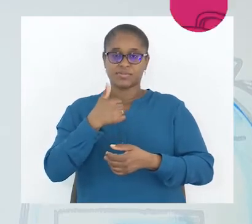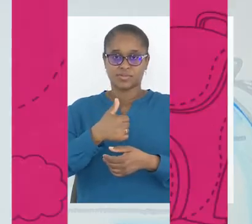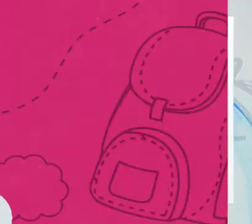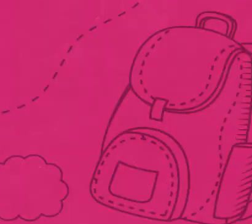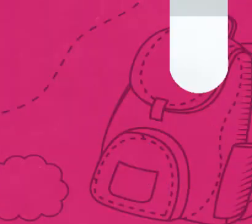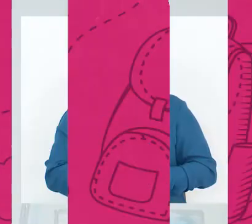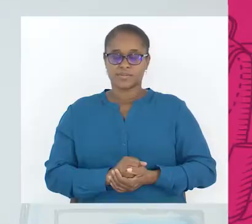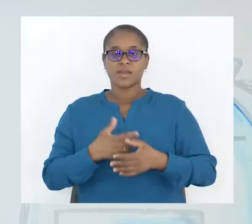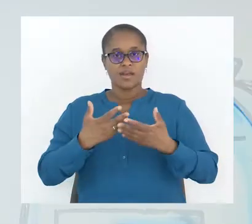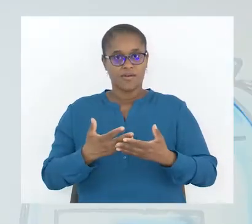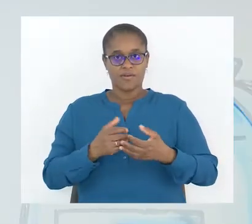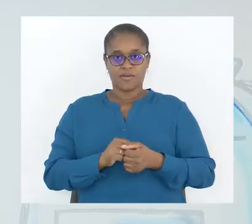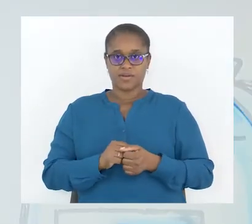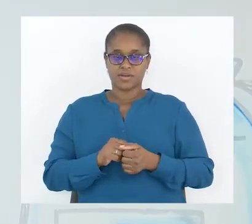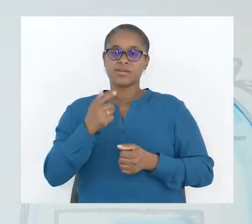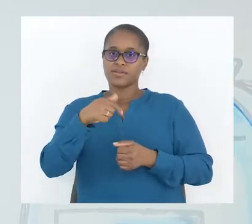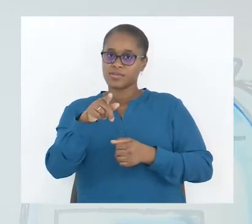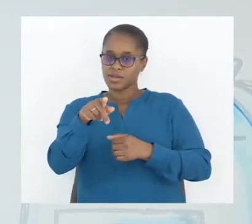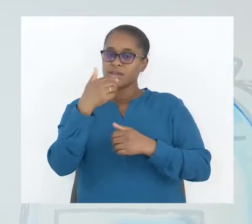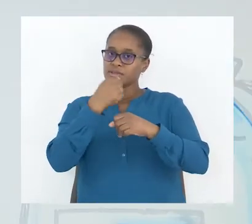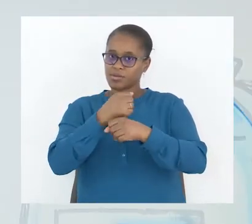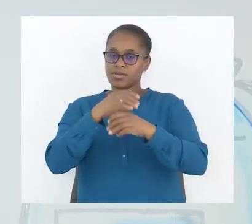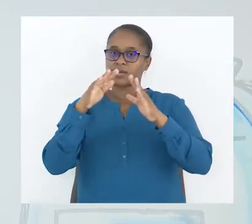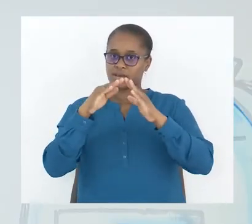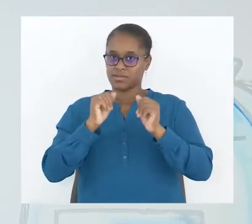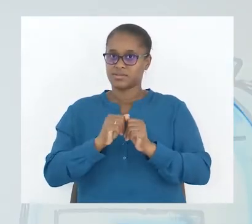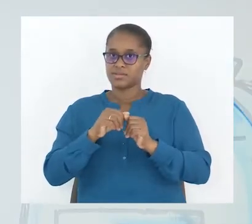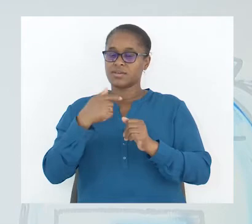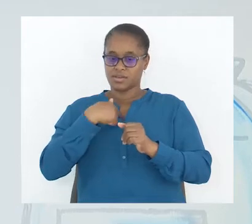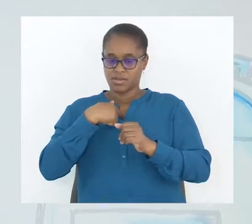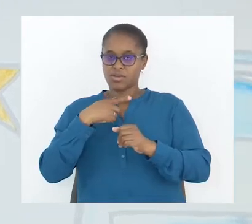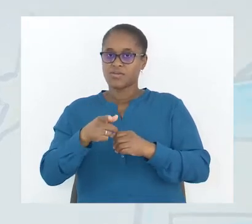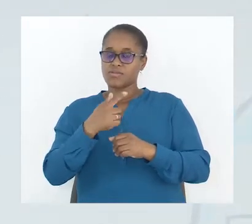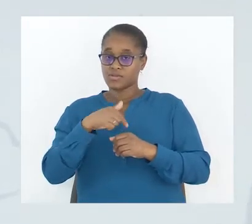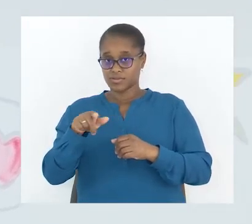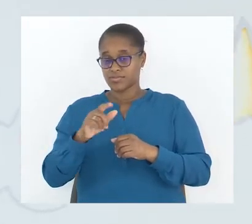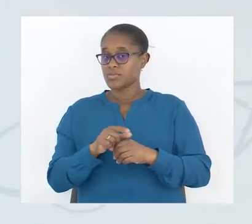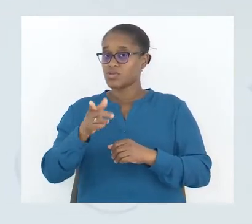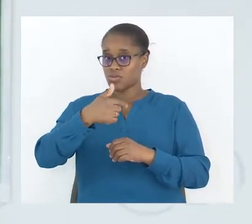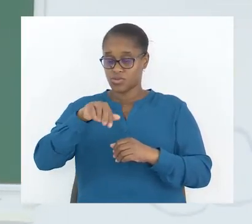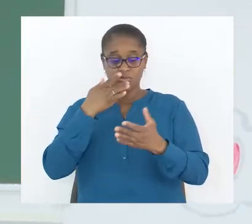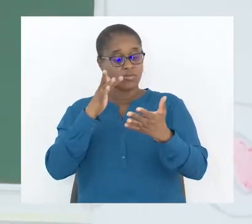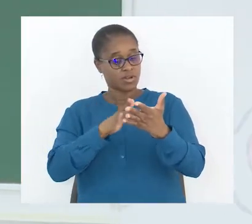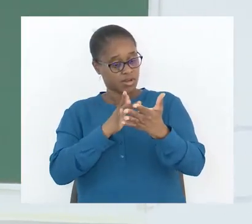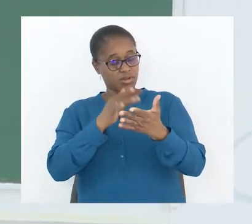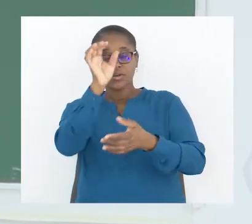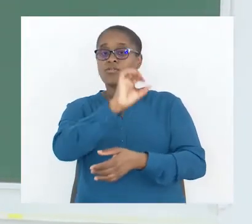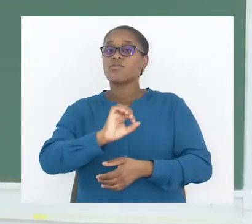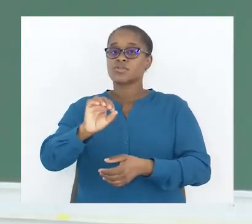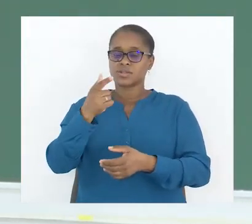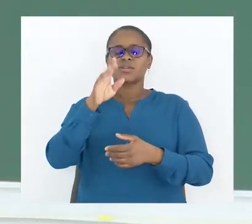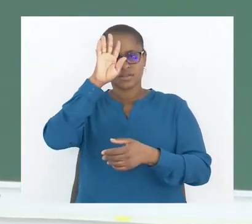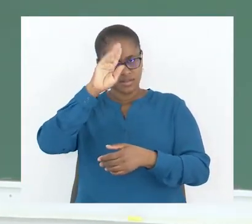bem. Agora, temos um TPC que eu vou recorrer ao nosso manual, que vocês,